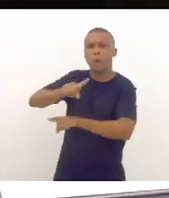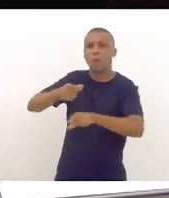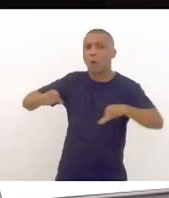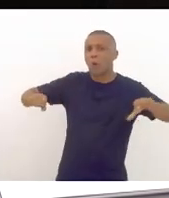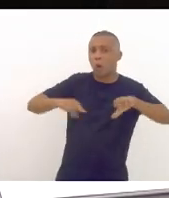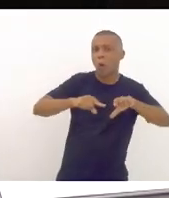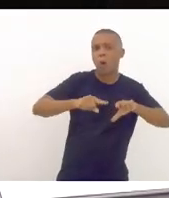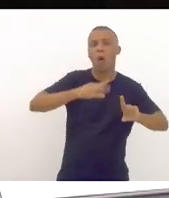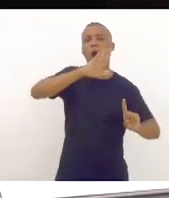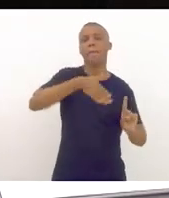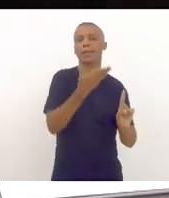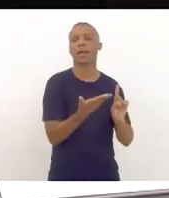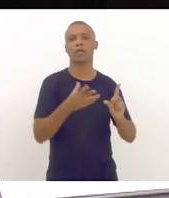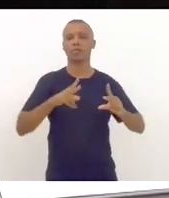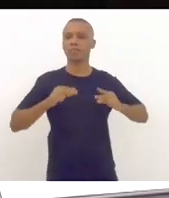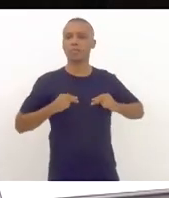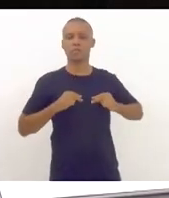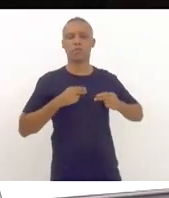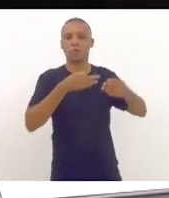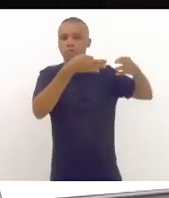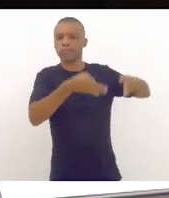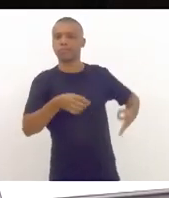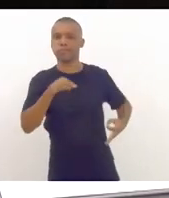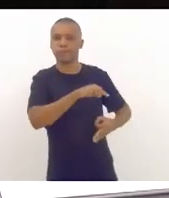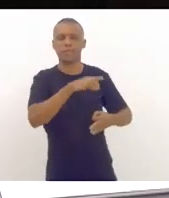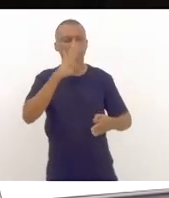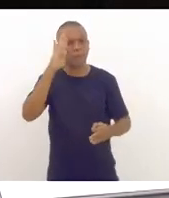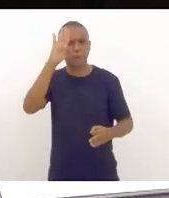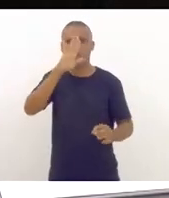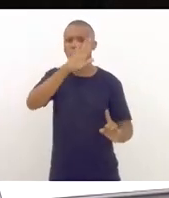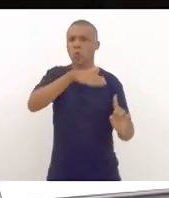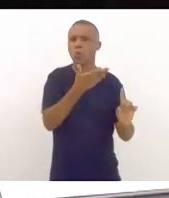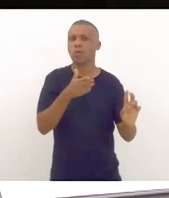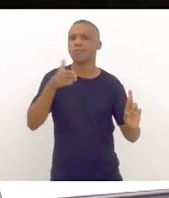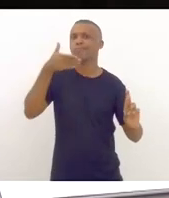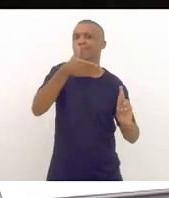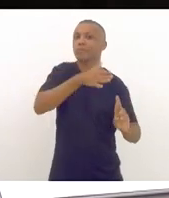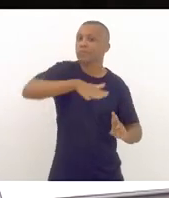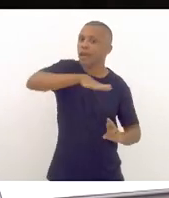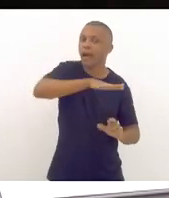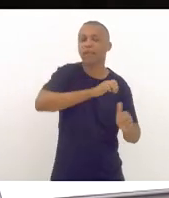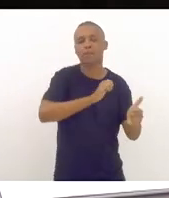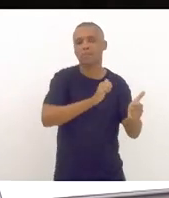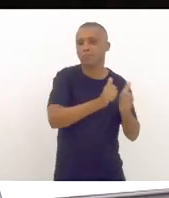uma homenagem tão merecida a esse grande ídolo, tanto na parte